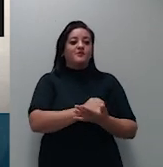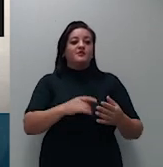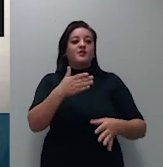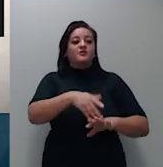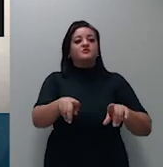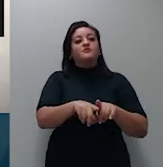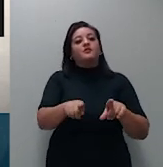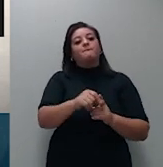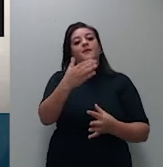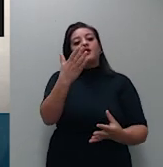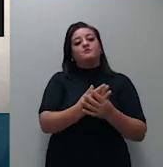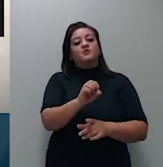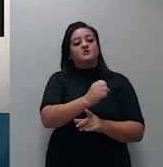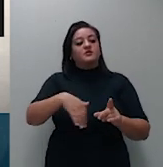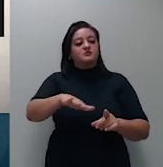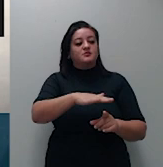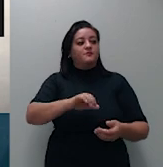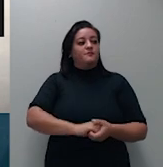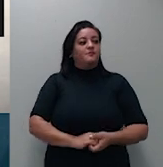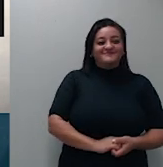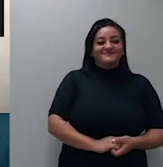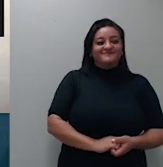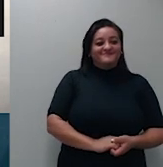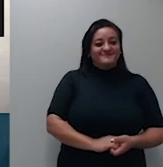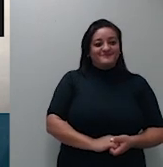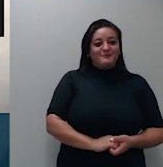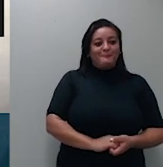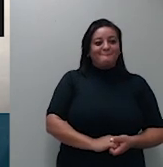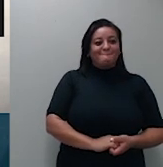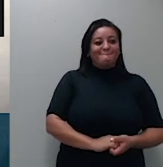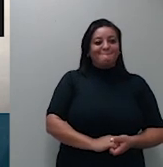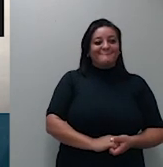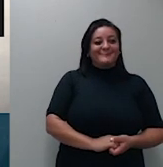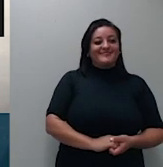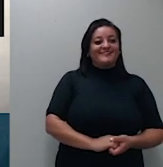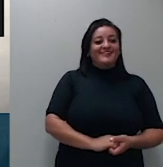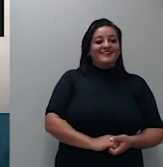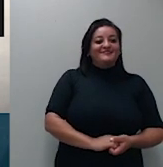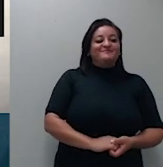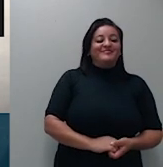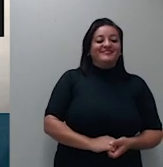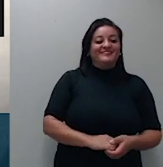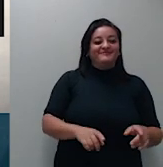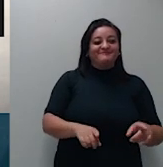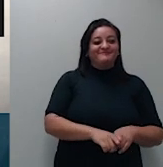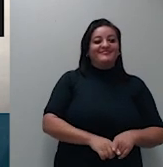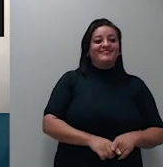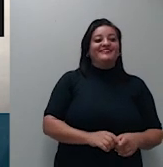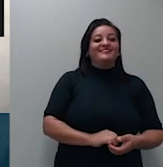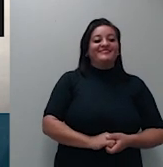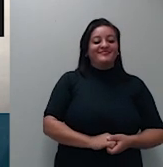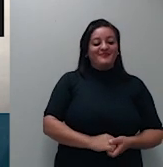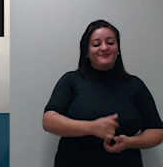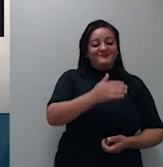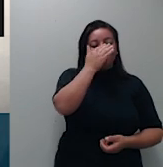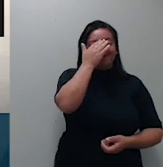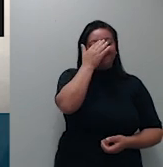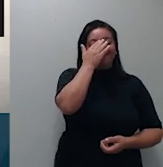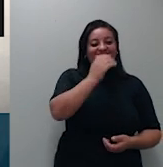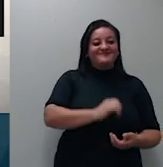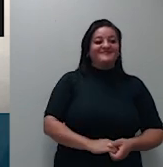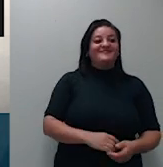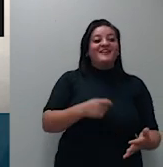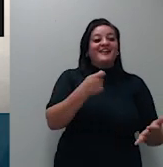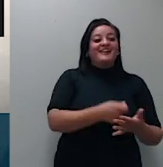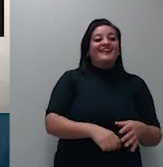viu do qual o atingido faça parte saber o dever de fundamentação